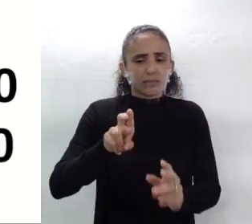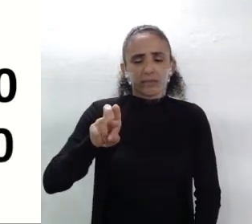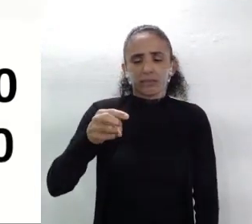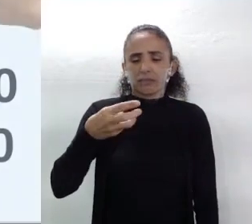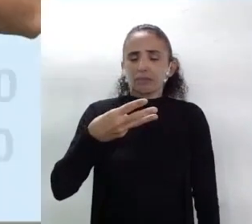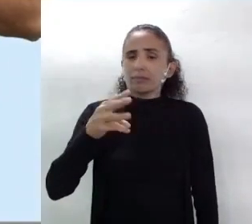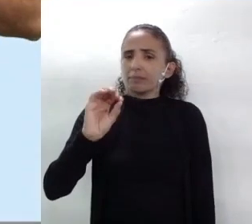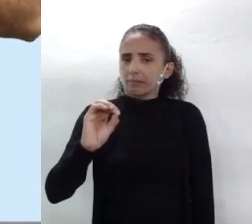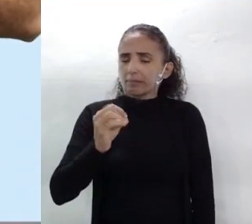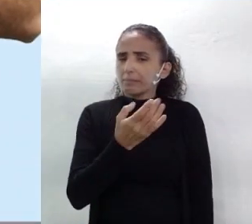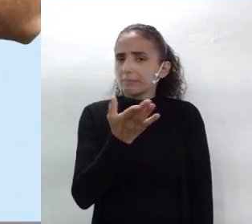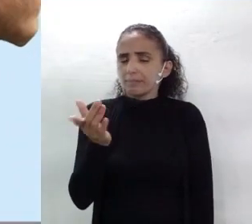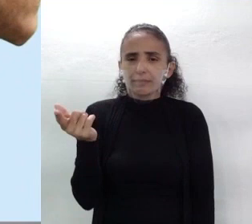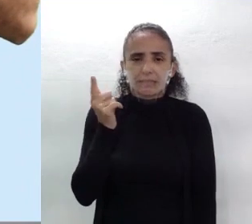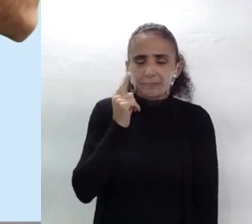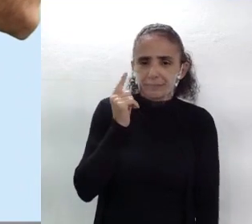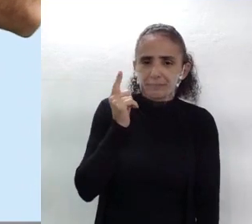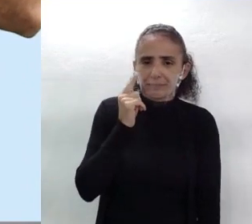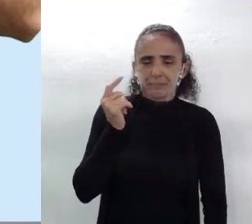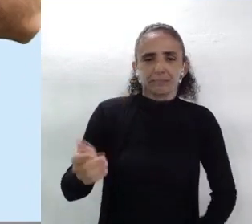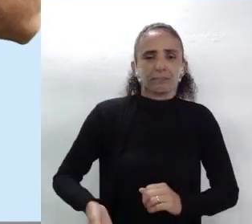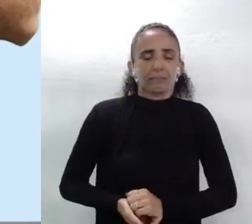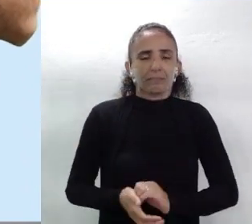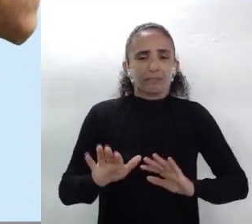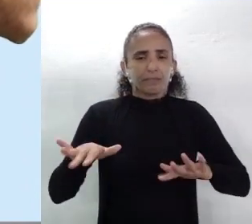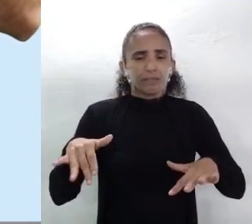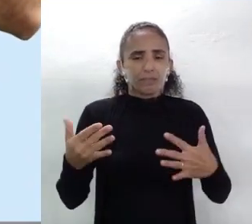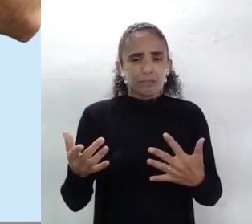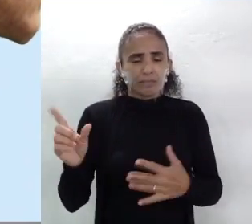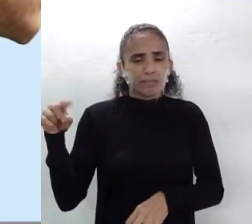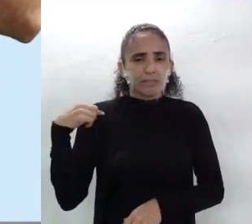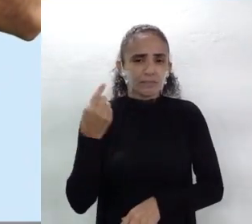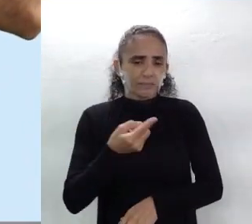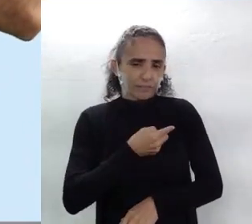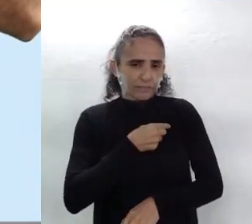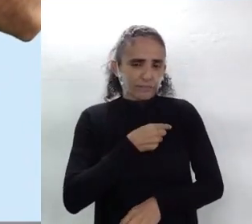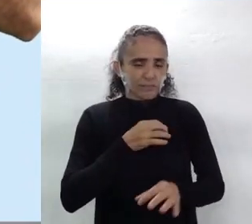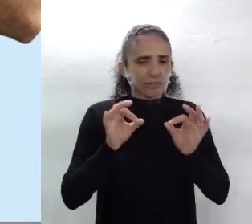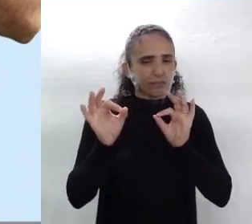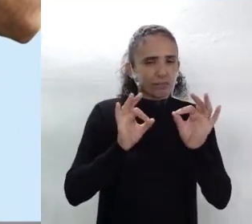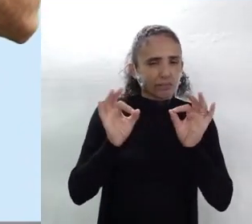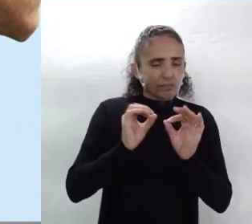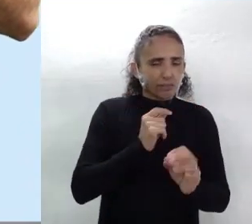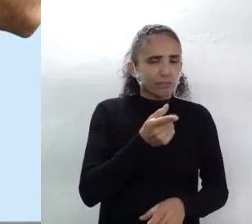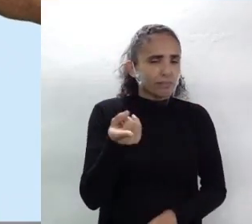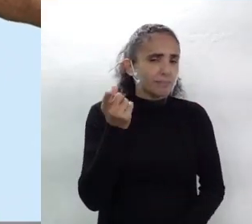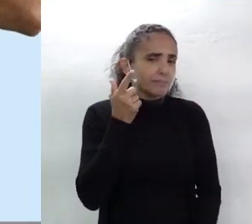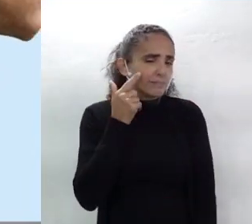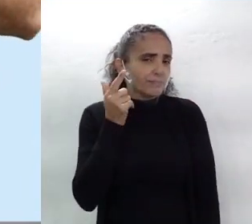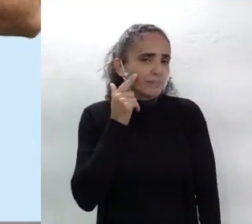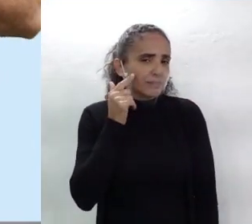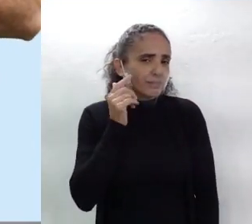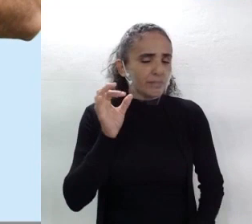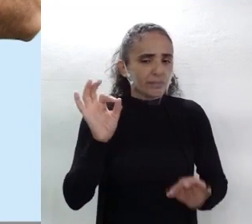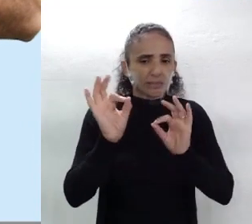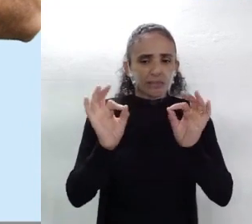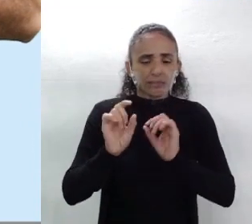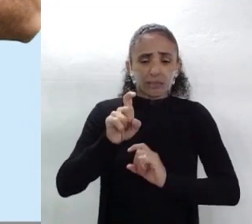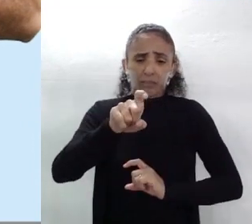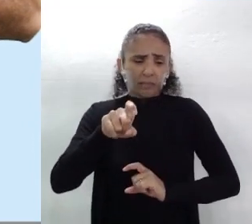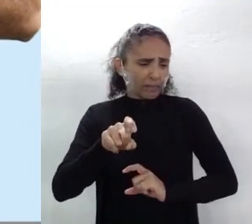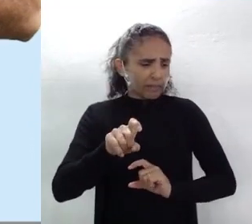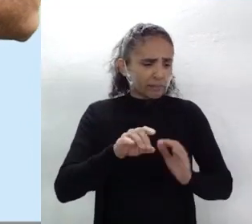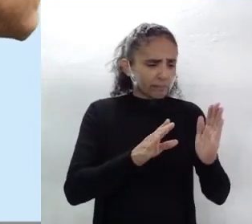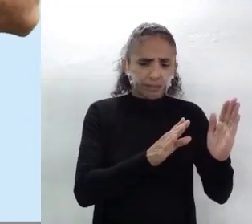530. Então, veja o seguinte. Quando a gente fizer isso, você identifica. Eu vou colocar o x aqui ao lado